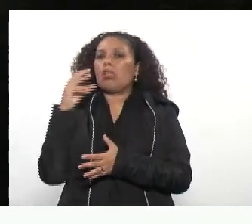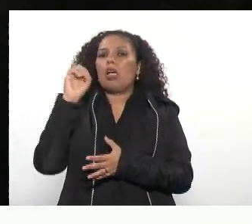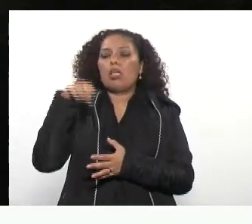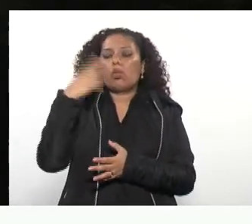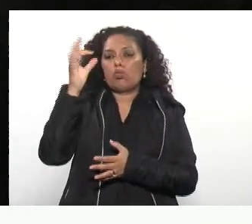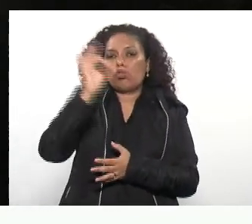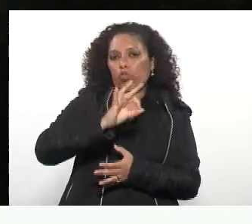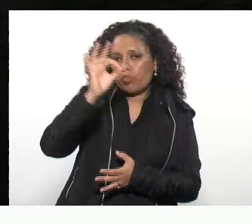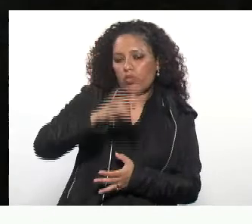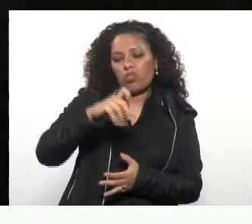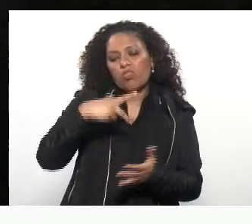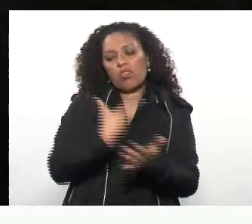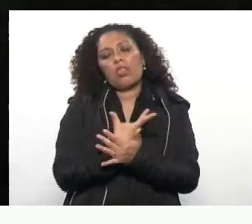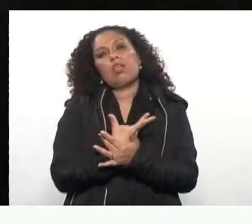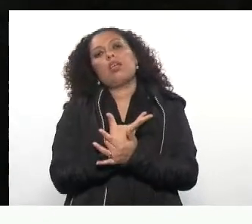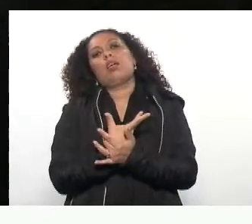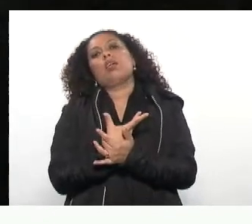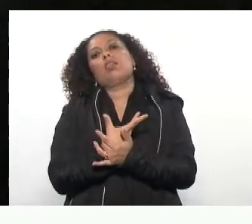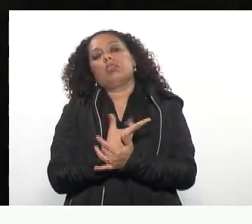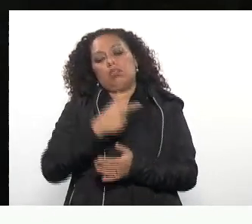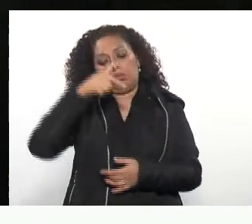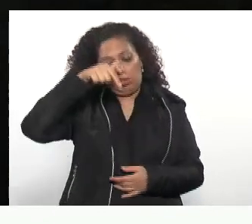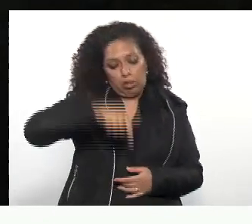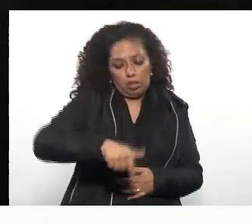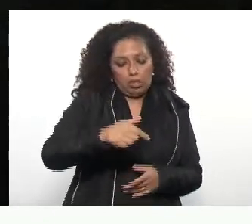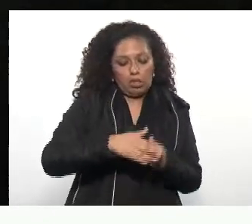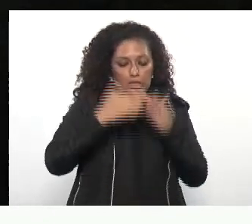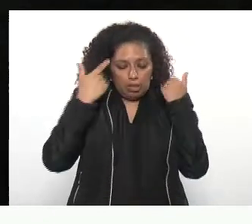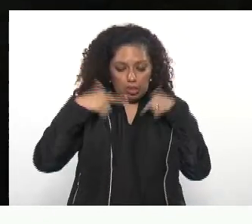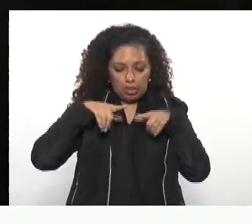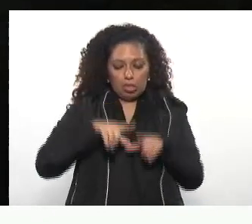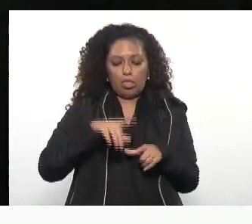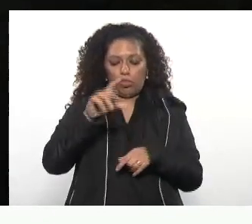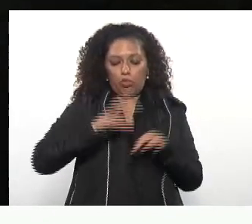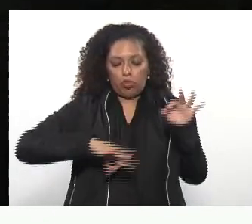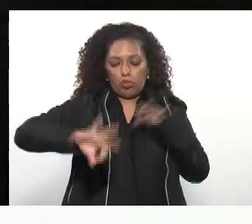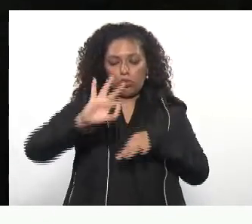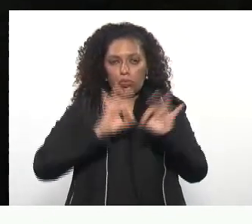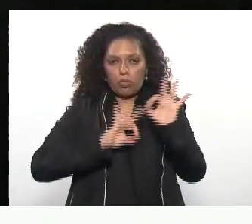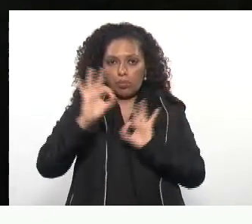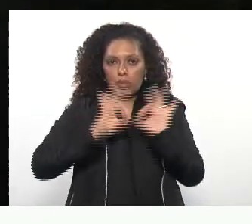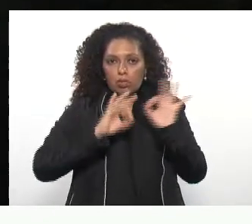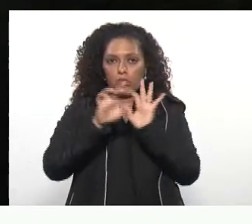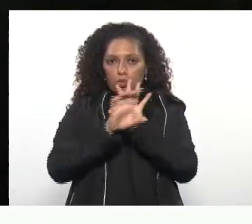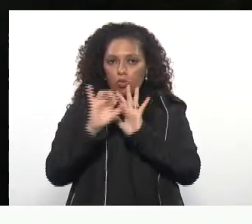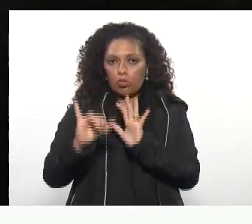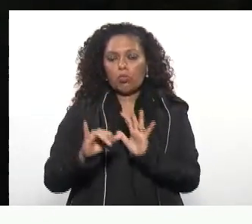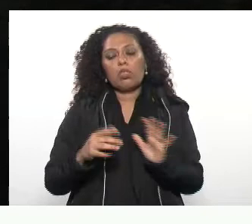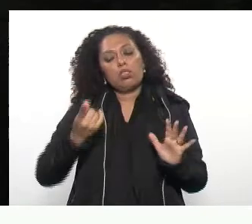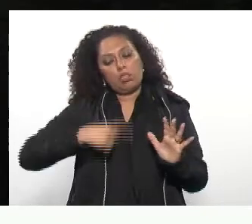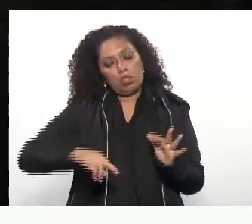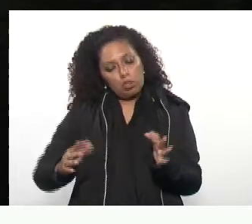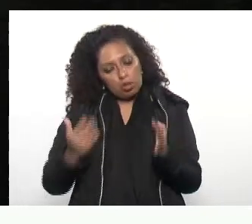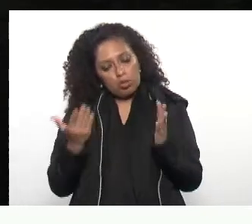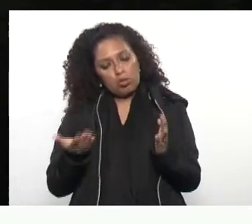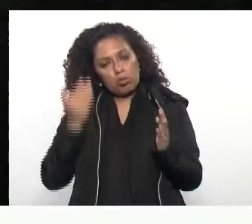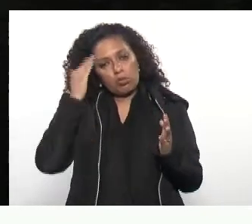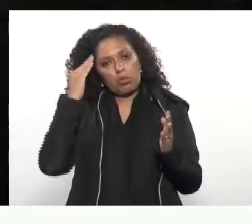dessa lei é uma questão de honra para essa casa, né? A gente vê executado efetivamente o que é votado no